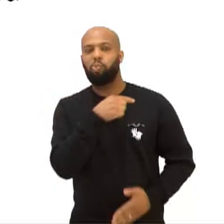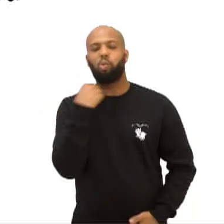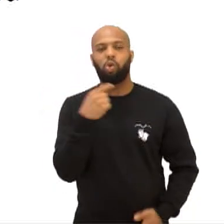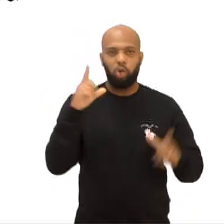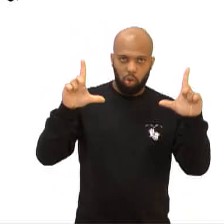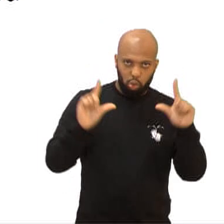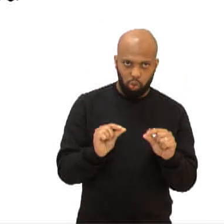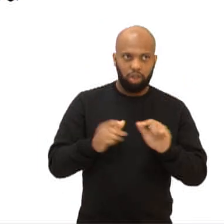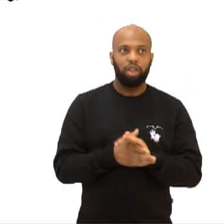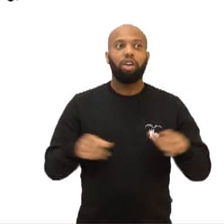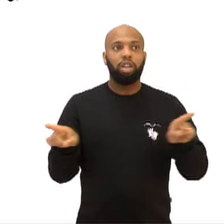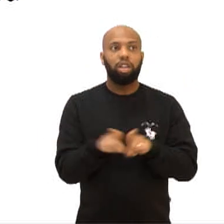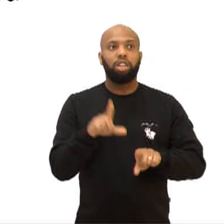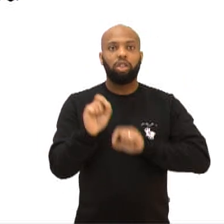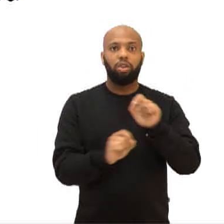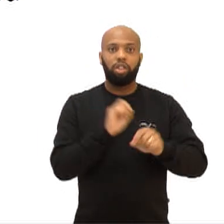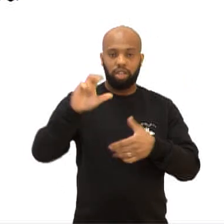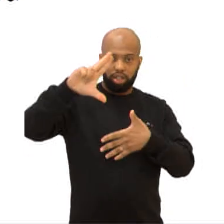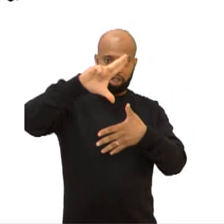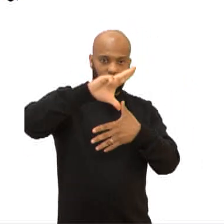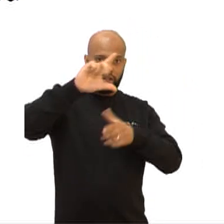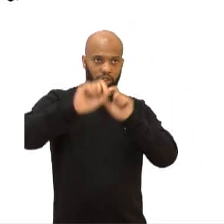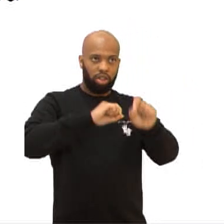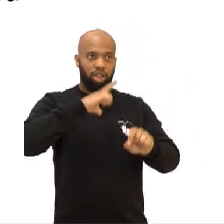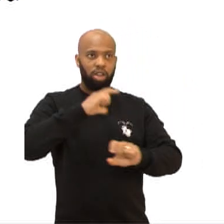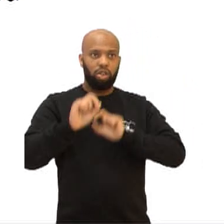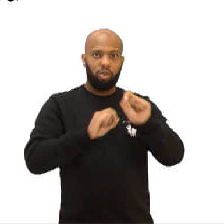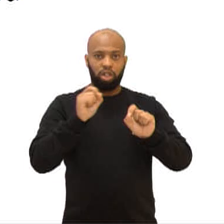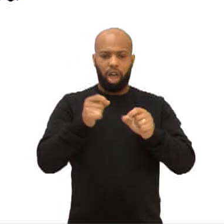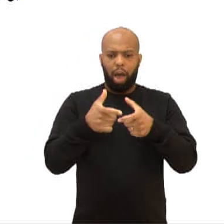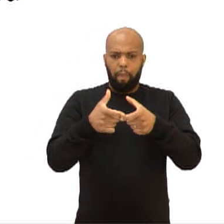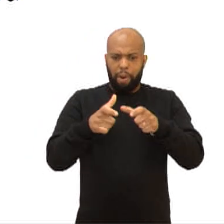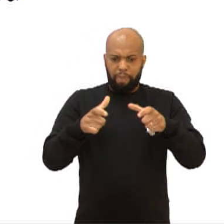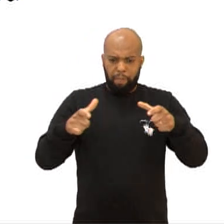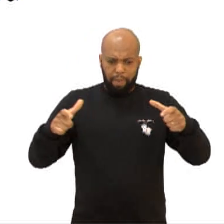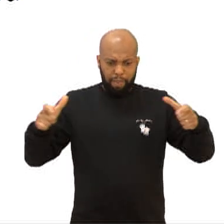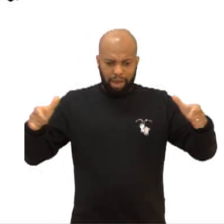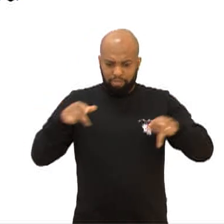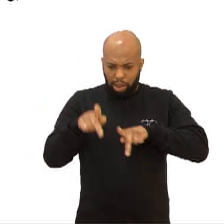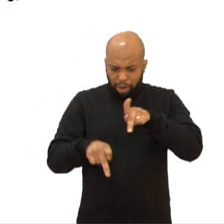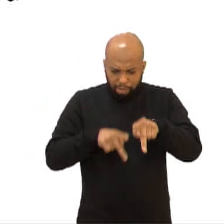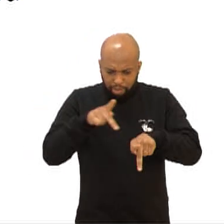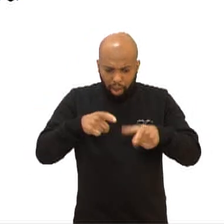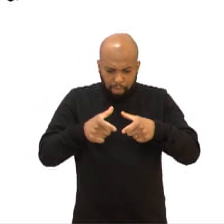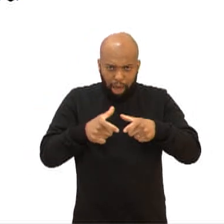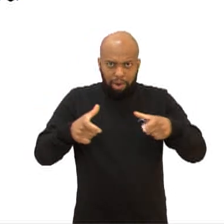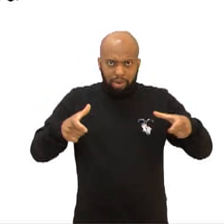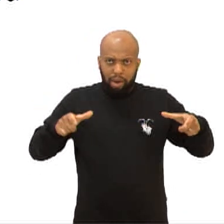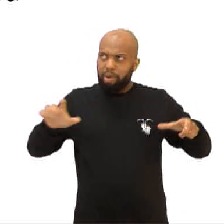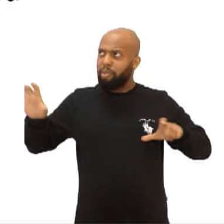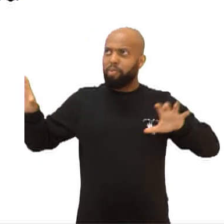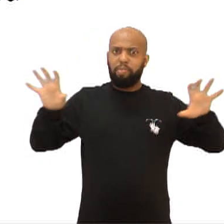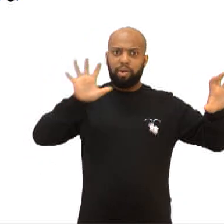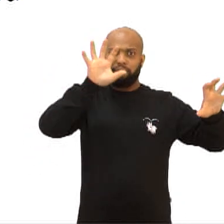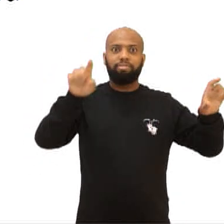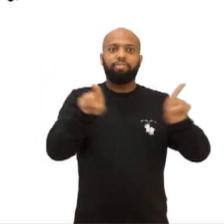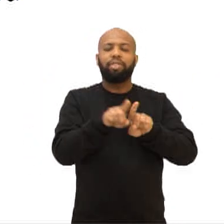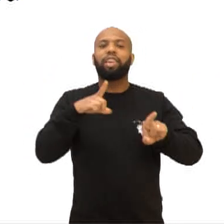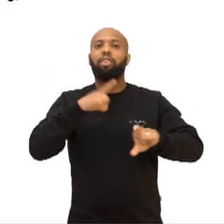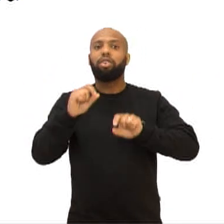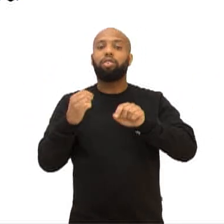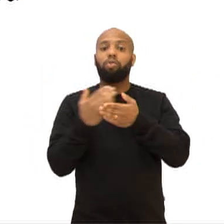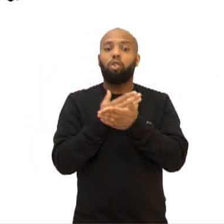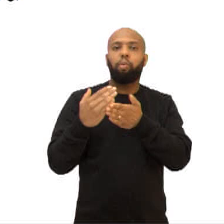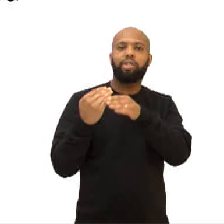um processo que ainda se estabelece no chamado explosão demográfica. Apesar disso, já estamos entrando no equilíbrio, né,